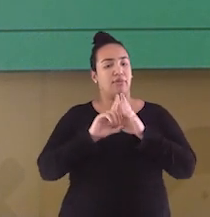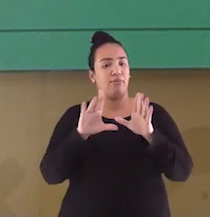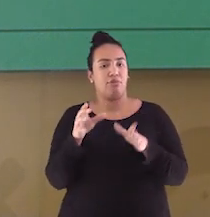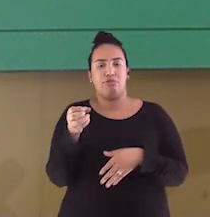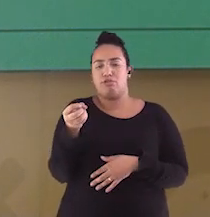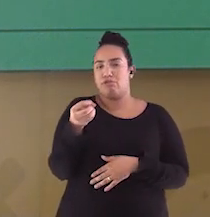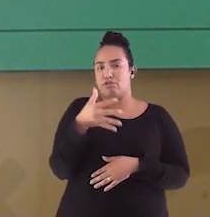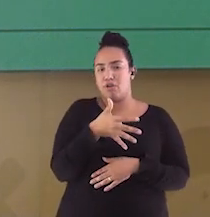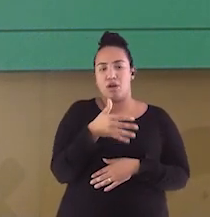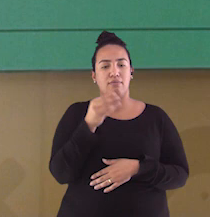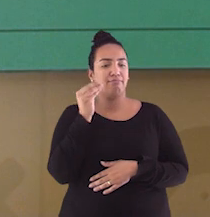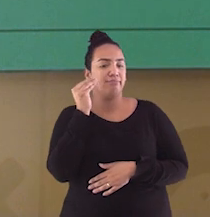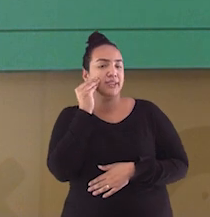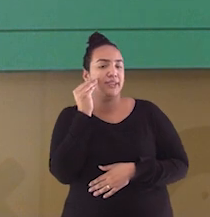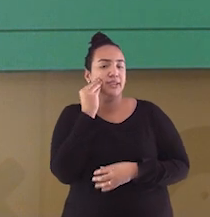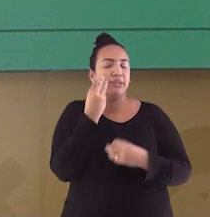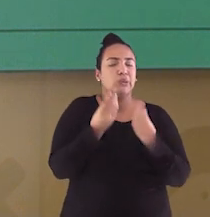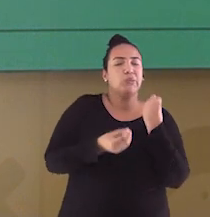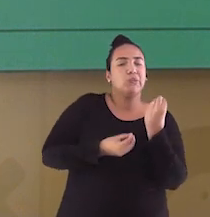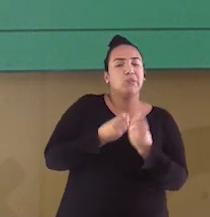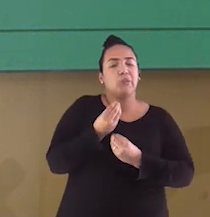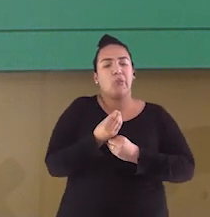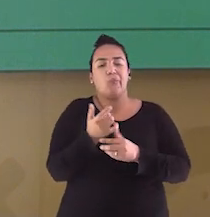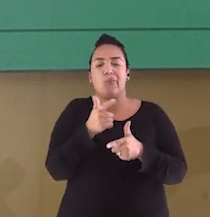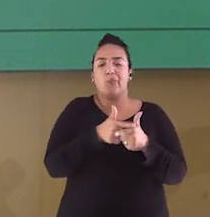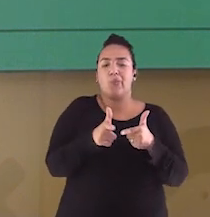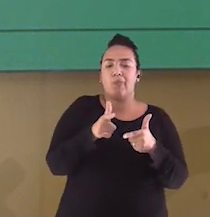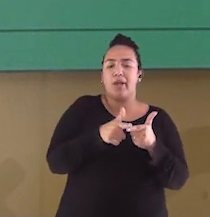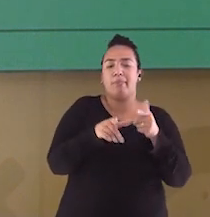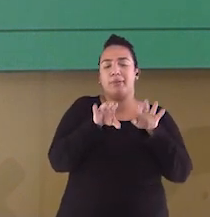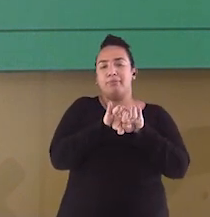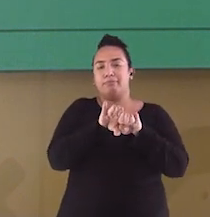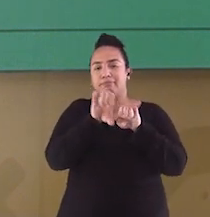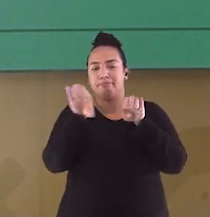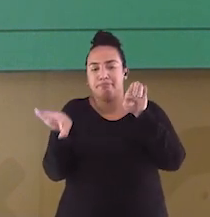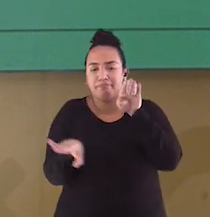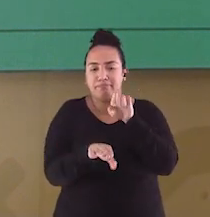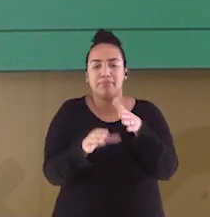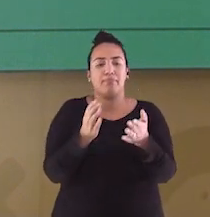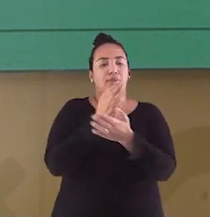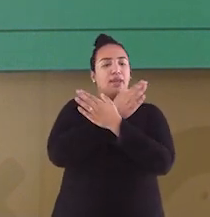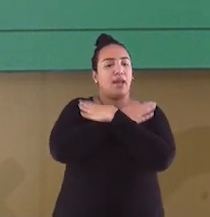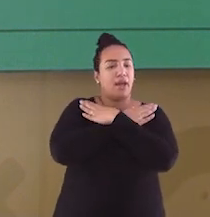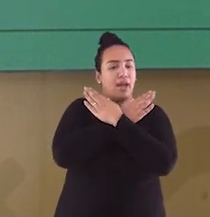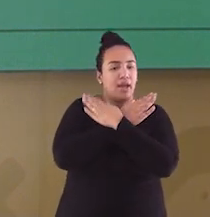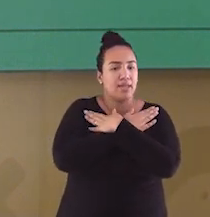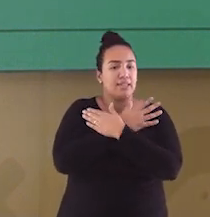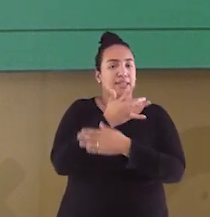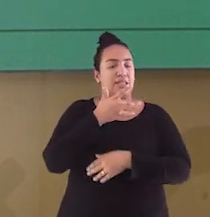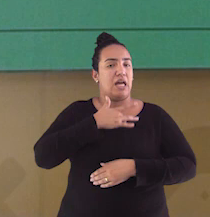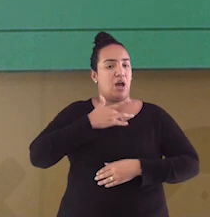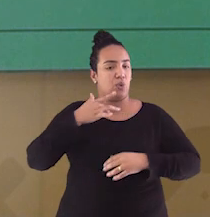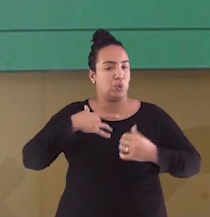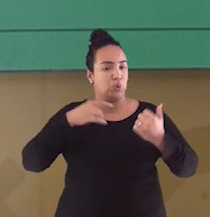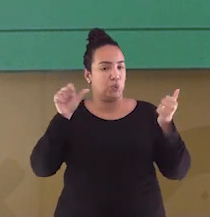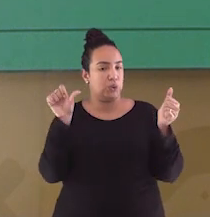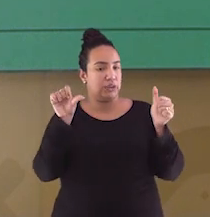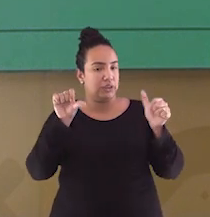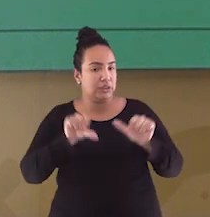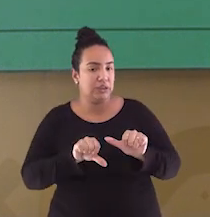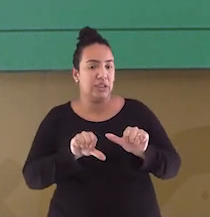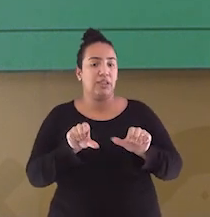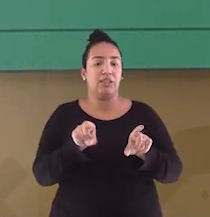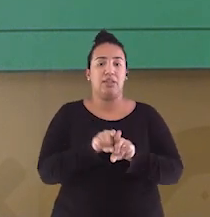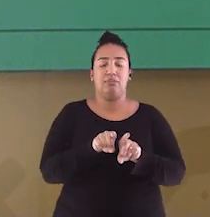vêm tentando se desvencilhar de questões como desigualdades sociais, desemprego, crise na saúde